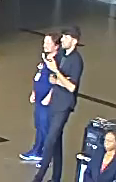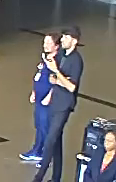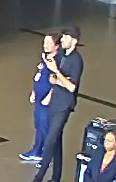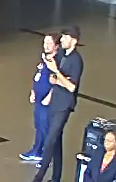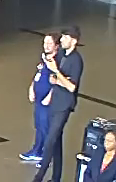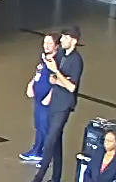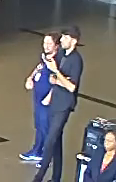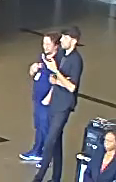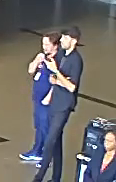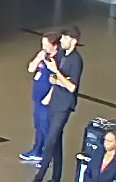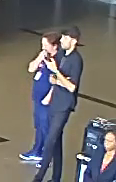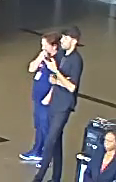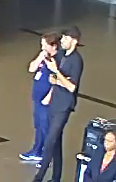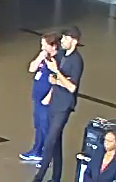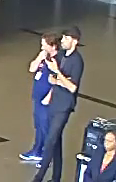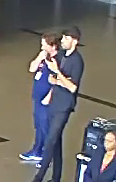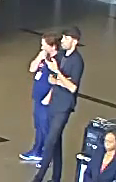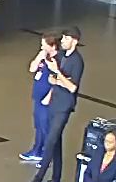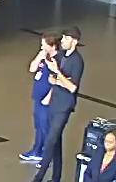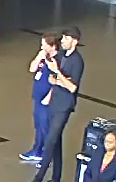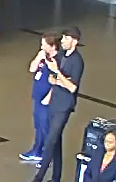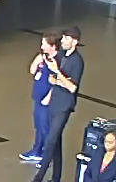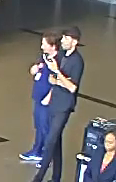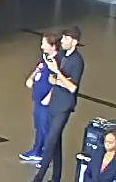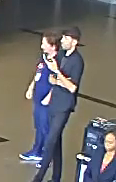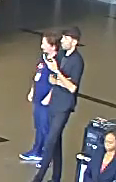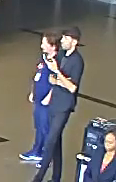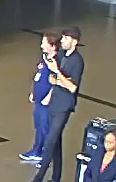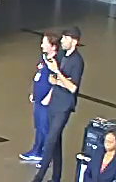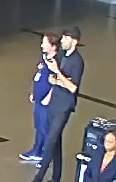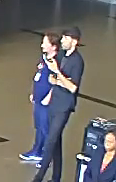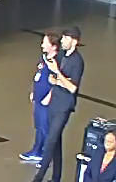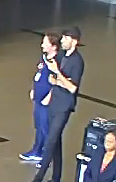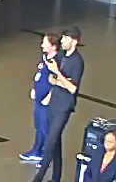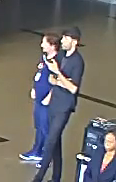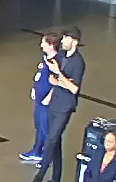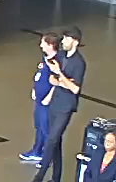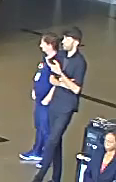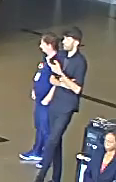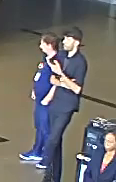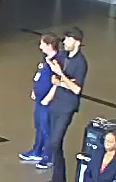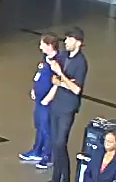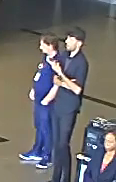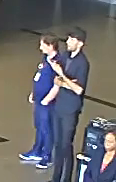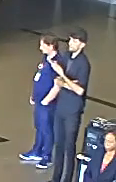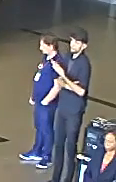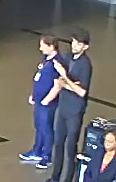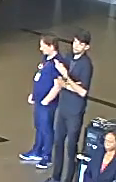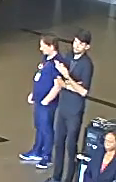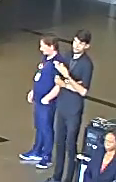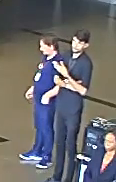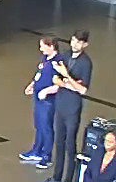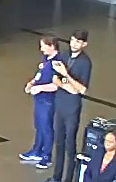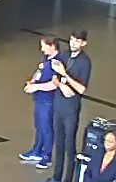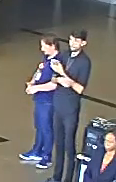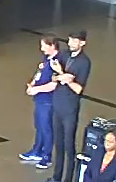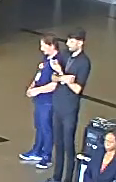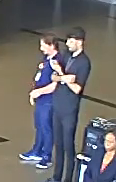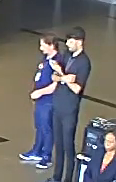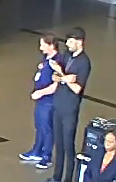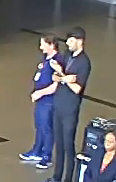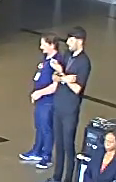elas vêm lutando para que seus direitos sejam implantado sejam cumprido por que que as leis